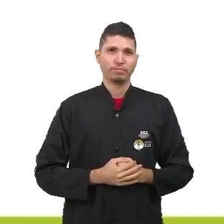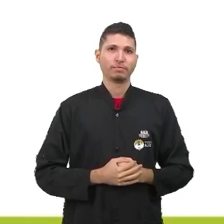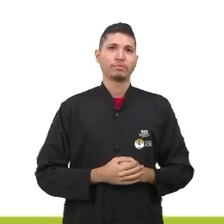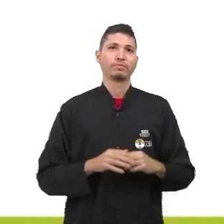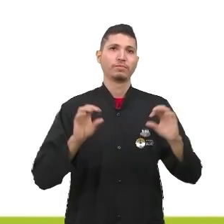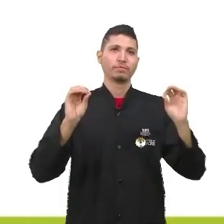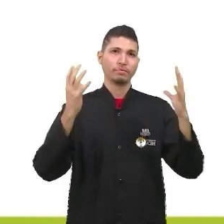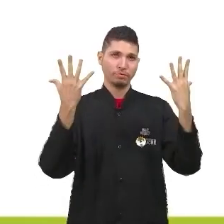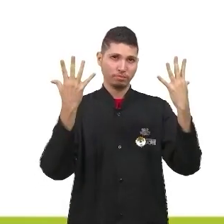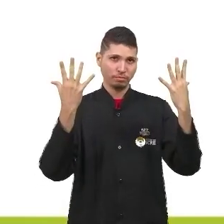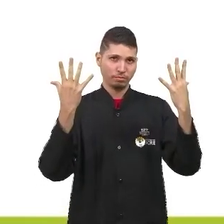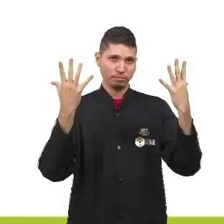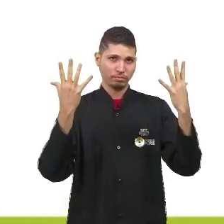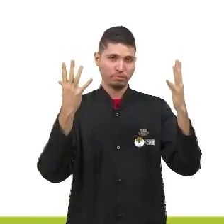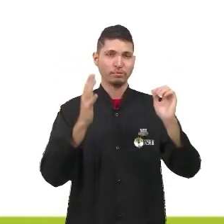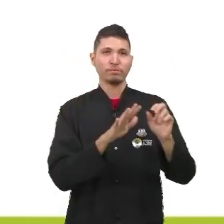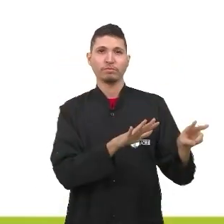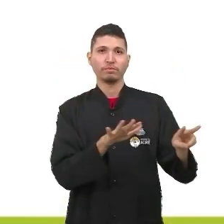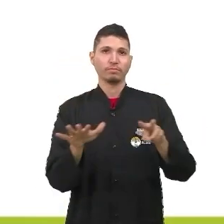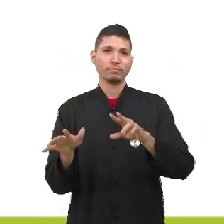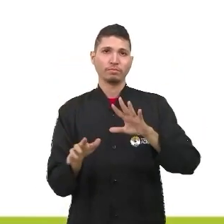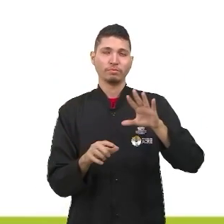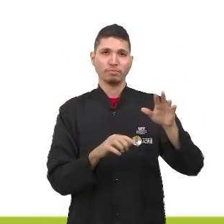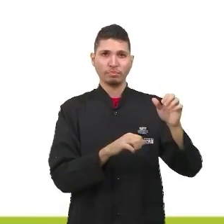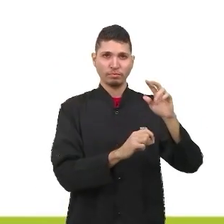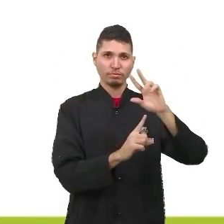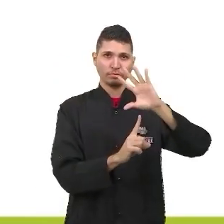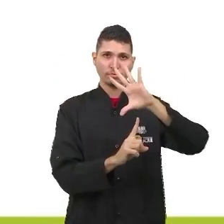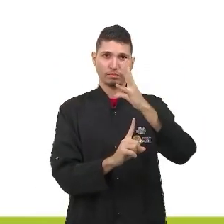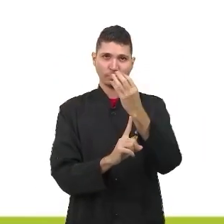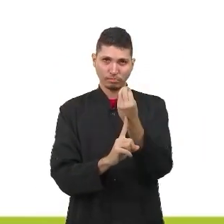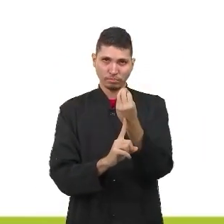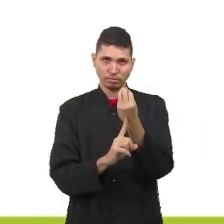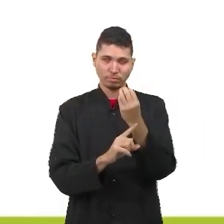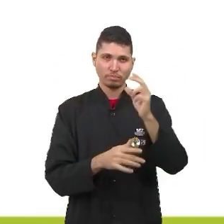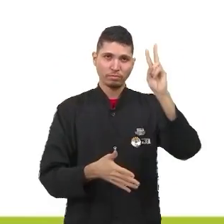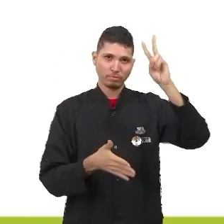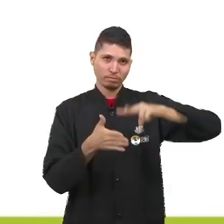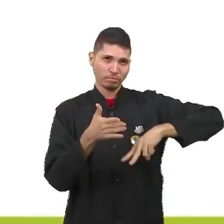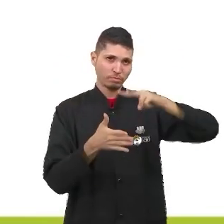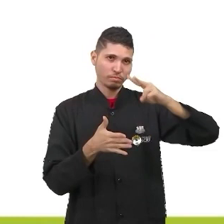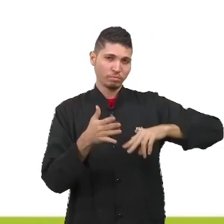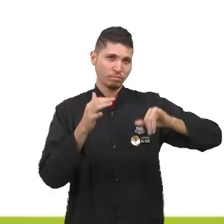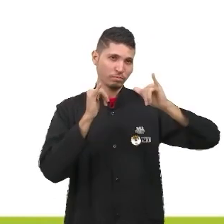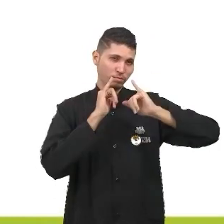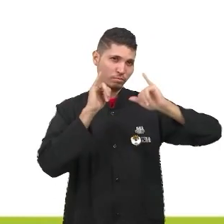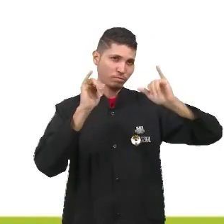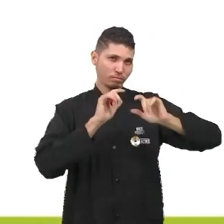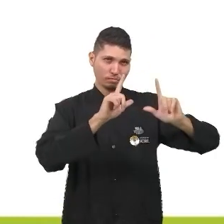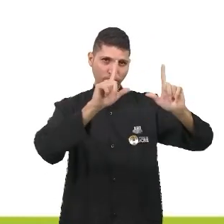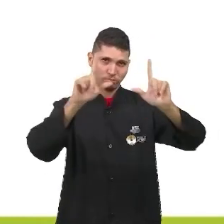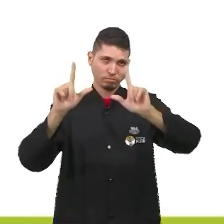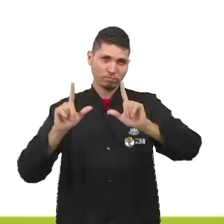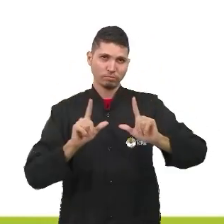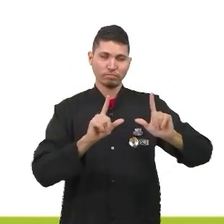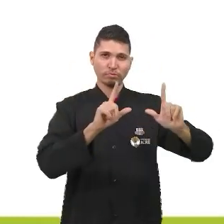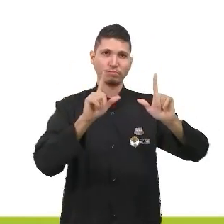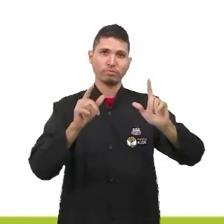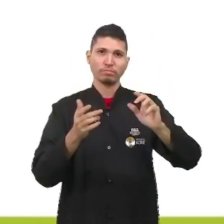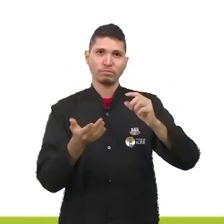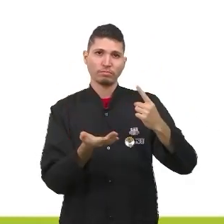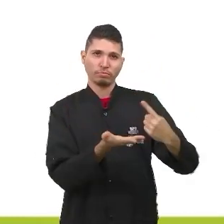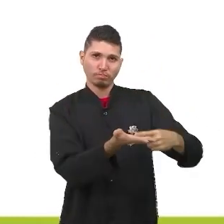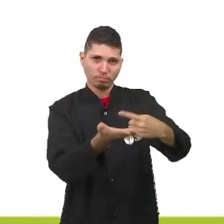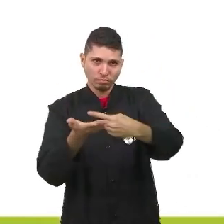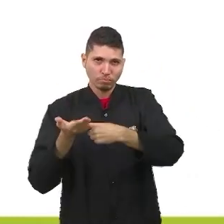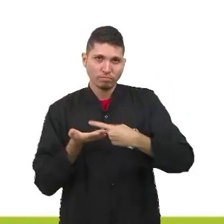que acontecia nessa Semana de Arte Moderna? Recitais, leituras, exposições, convenções. Aconteceu